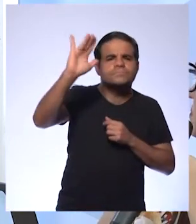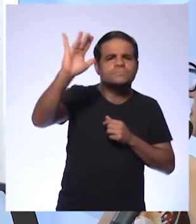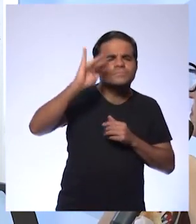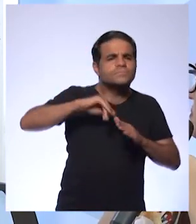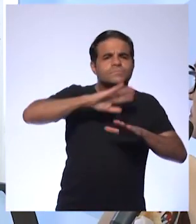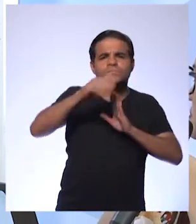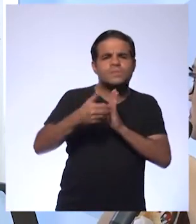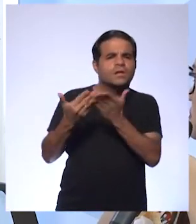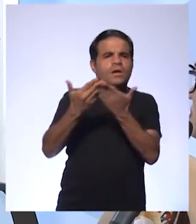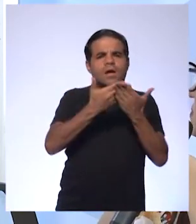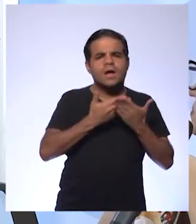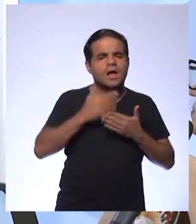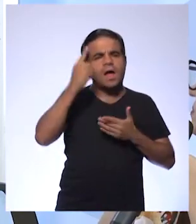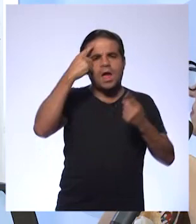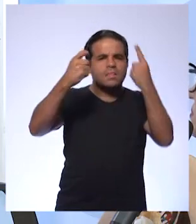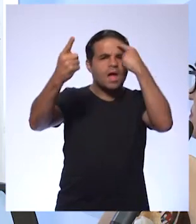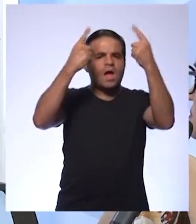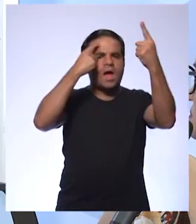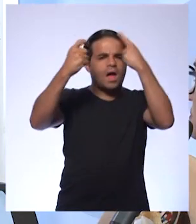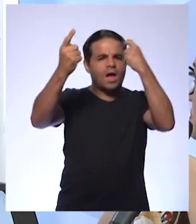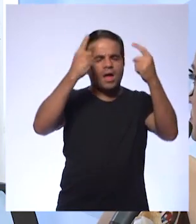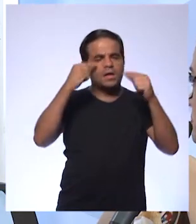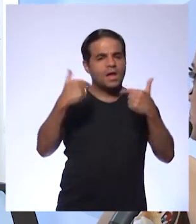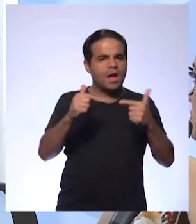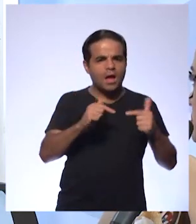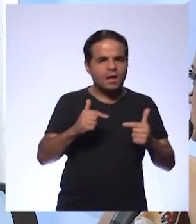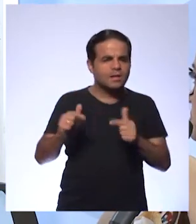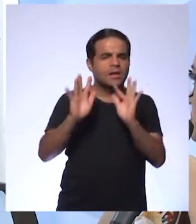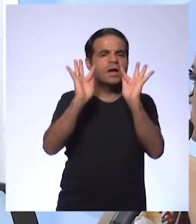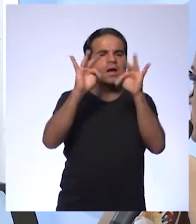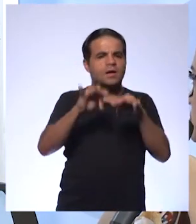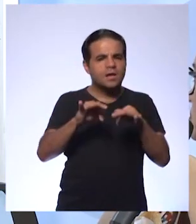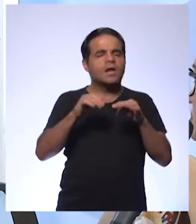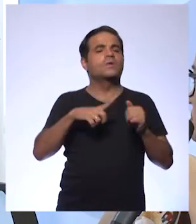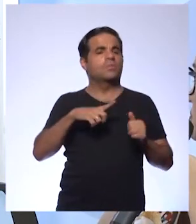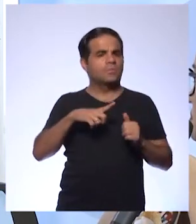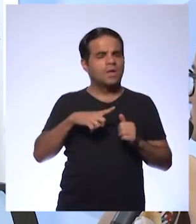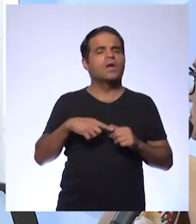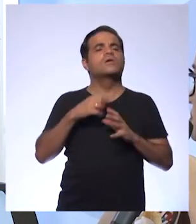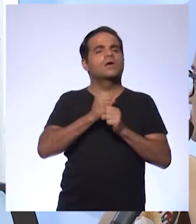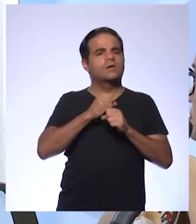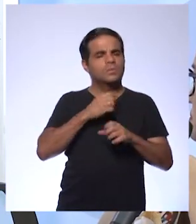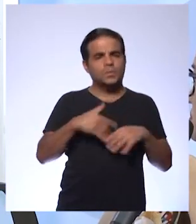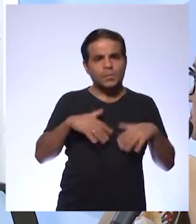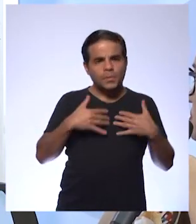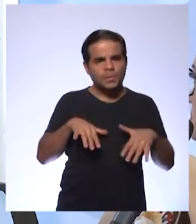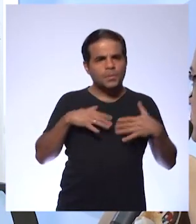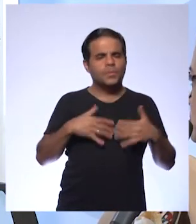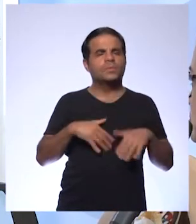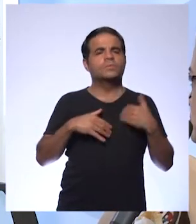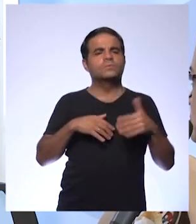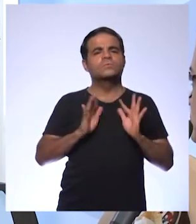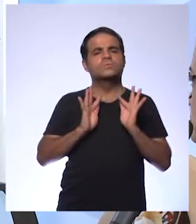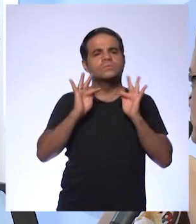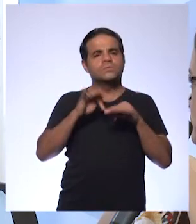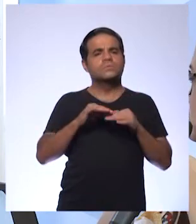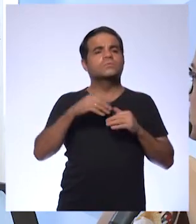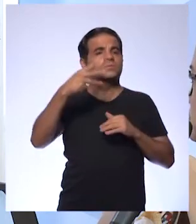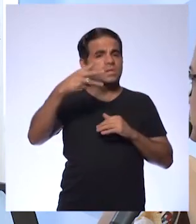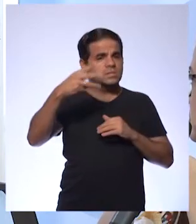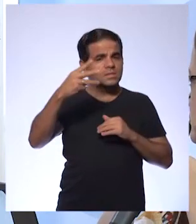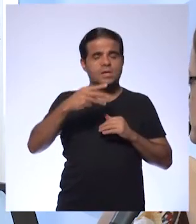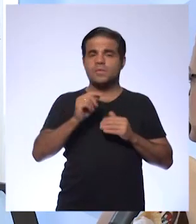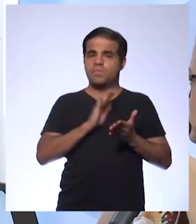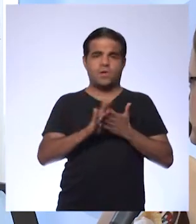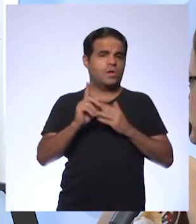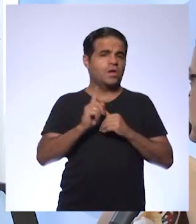toda a ideia ser trabalhada, das rimas ao final, eu ainda vou contar as sílabas. E nos tercetos também não